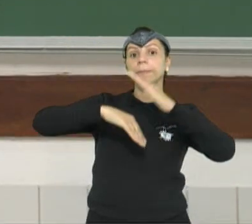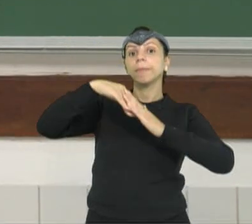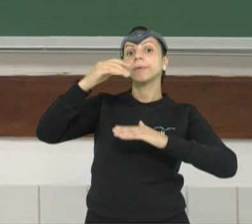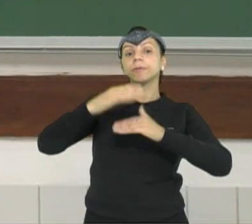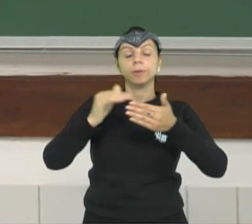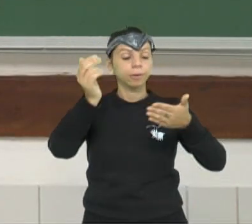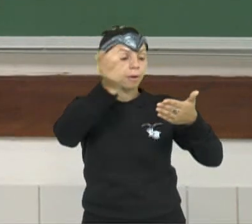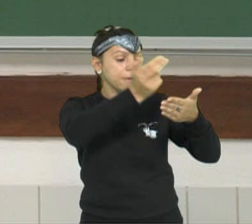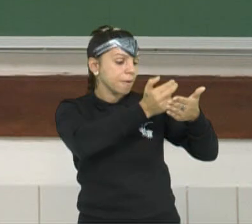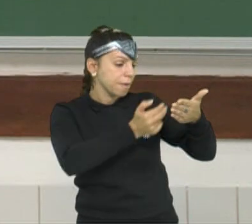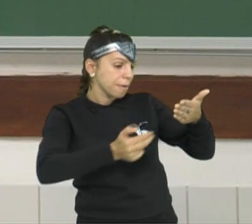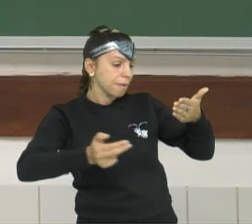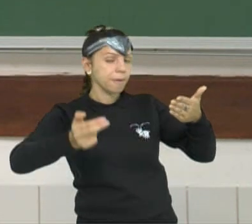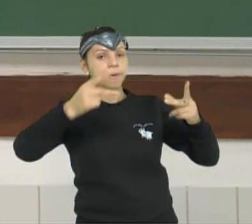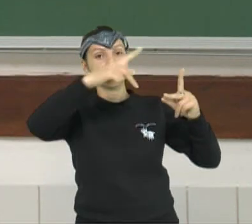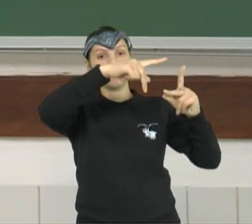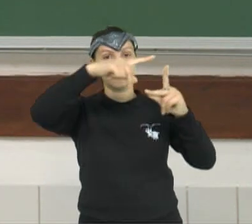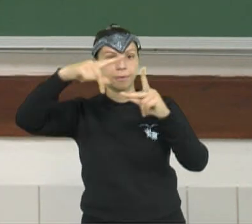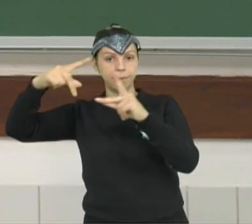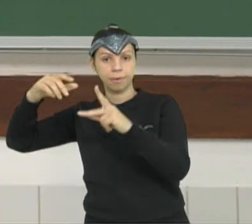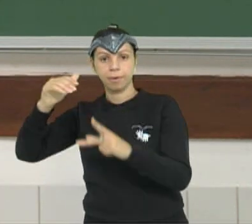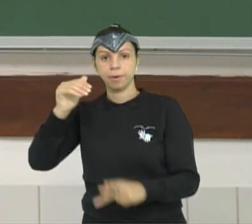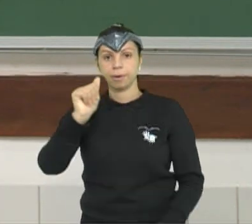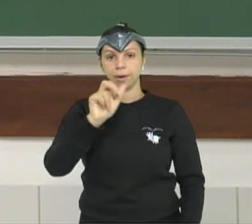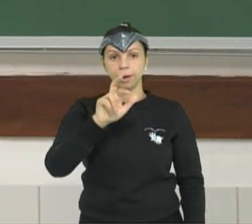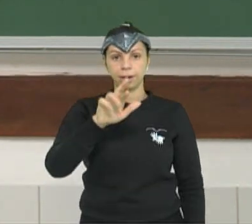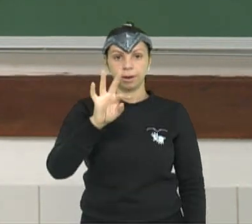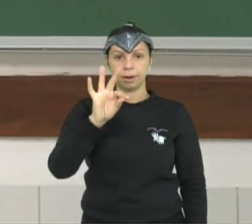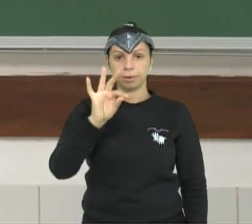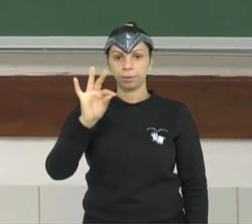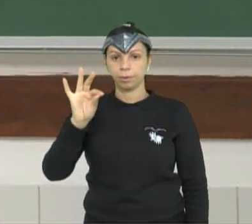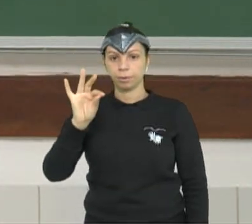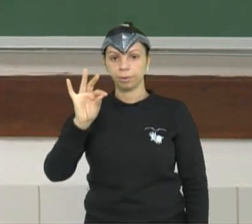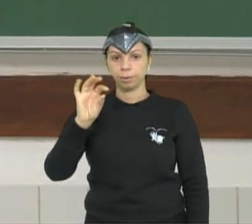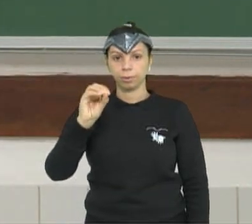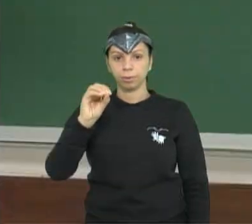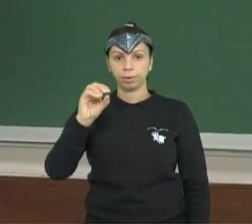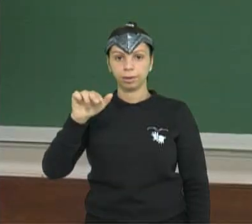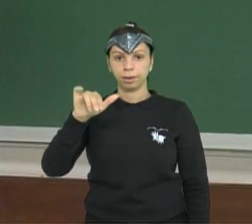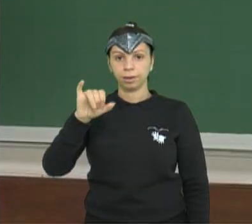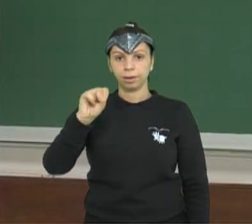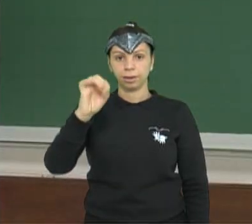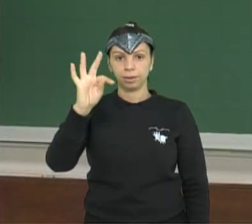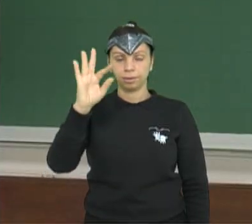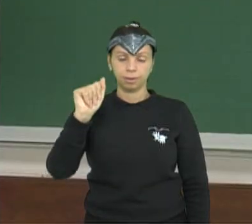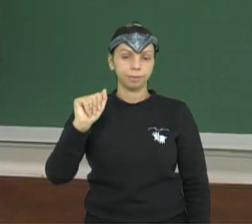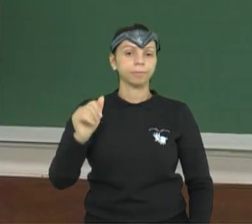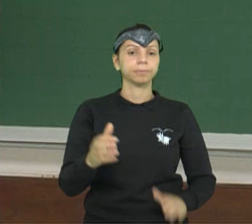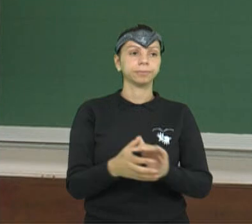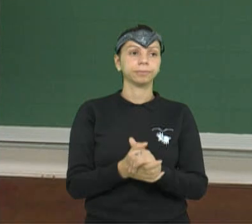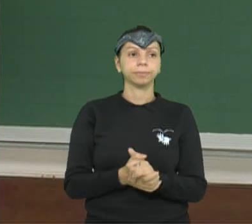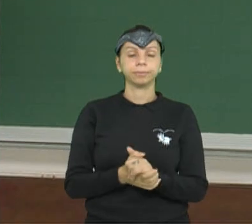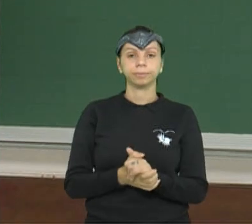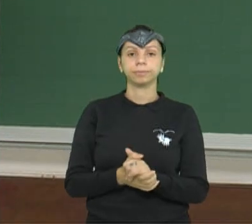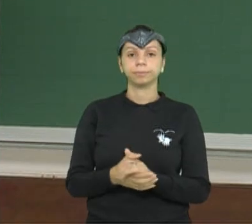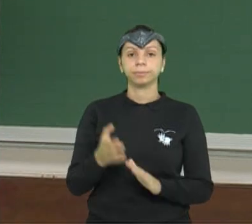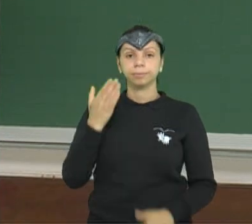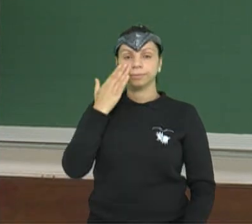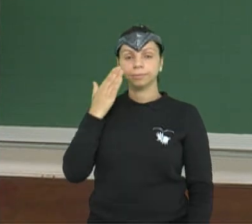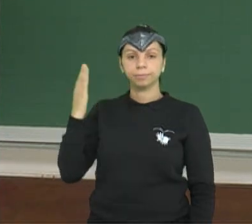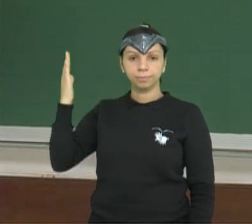se você ainda não conhece, a teacher vai apresentar para vocês. Prestem atenção. Nós temos aqui o